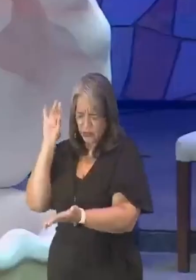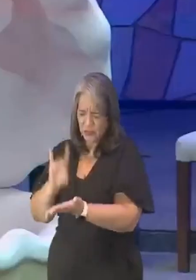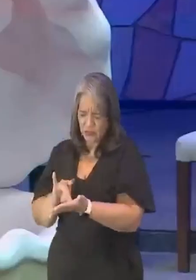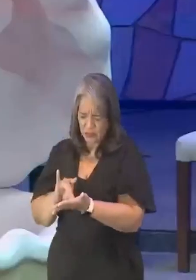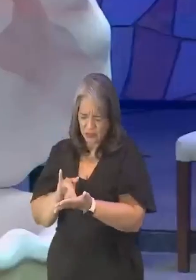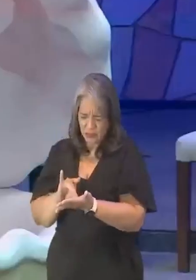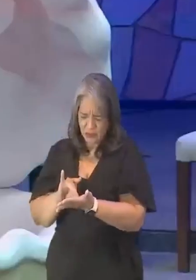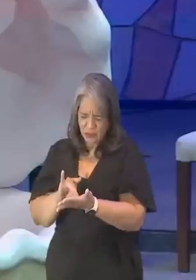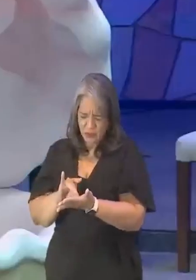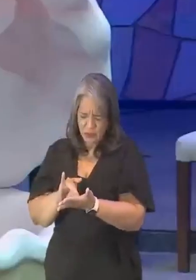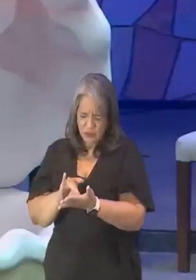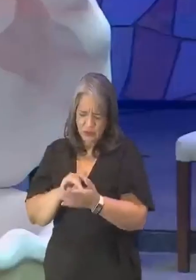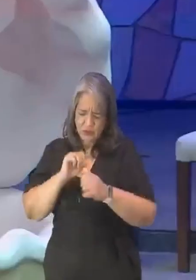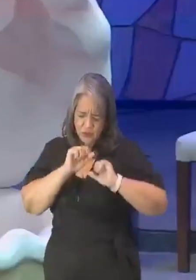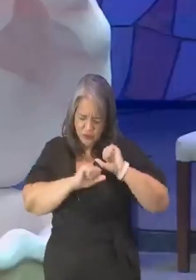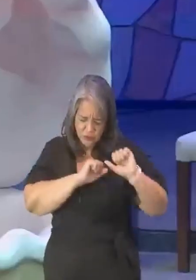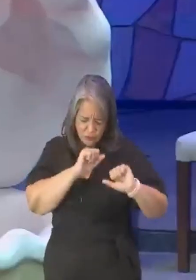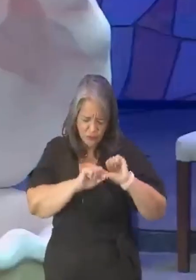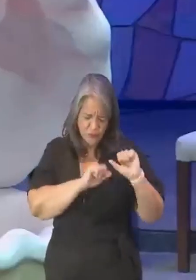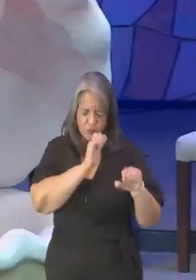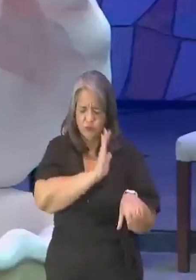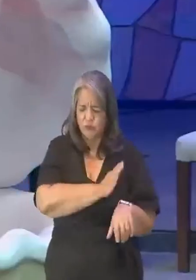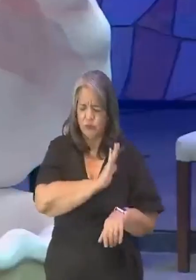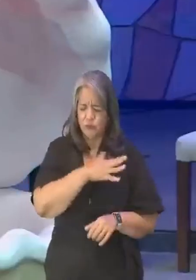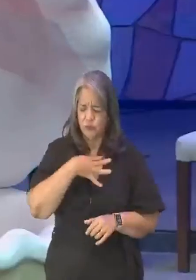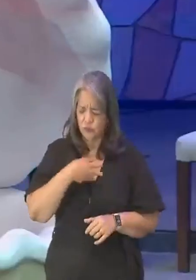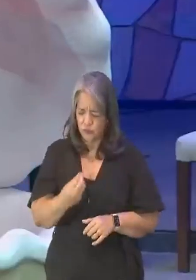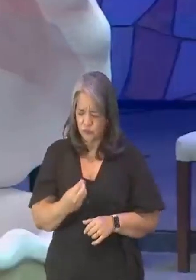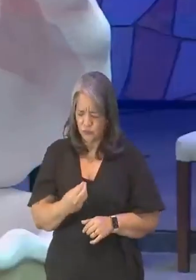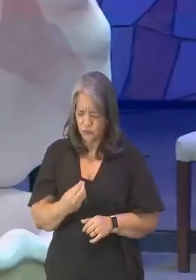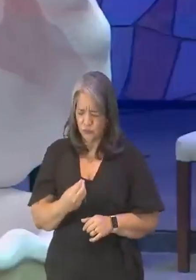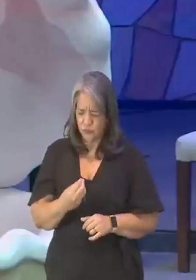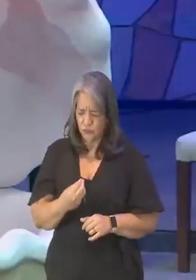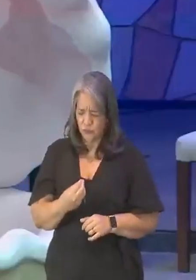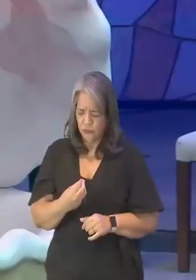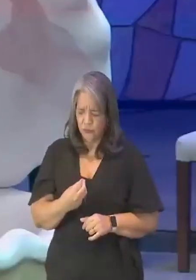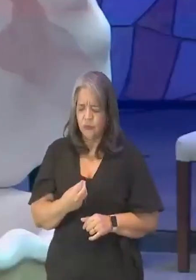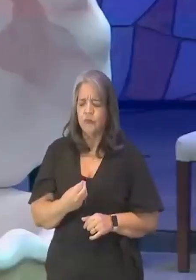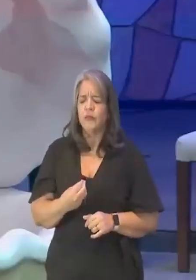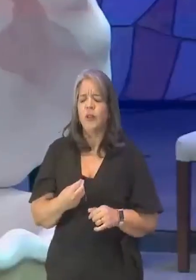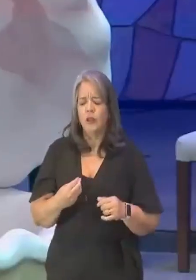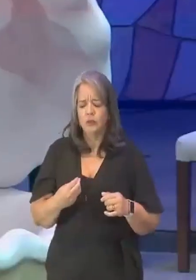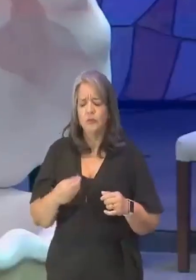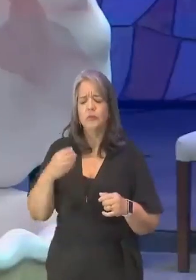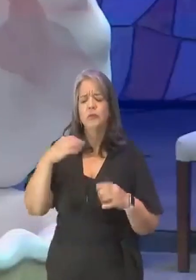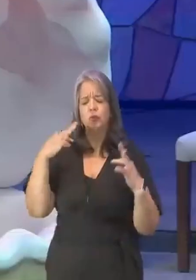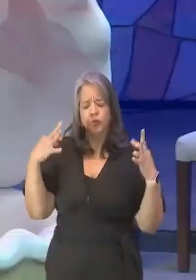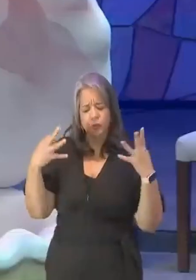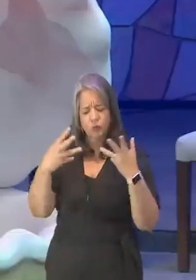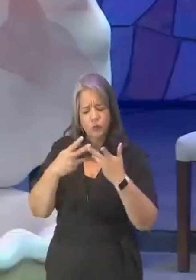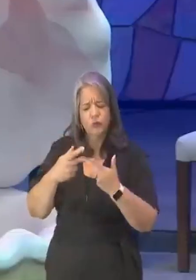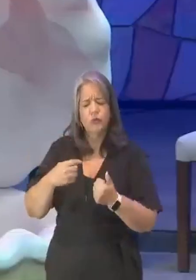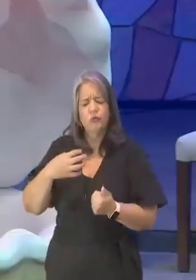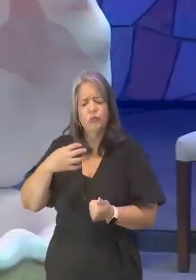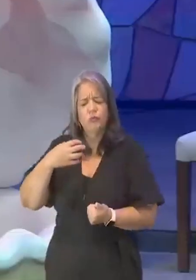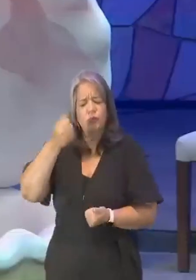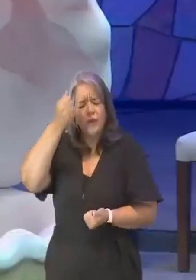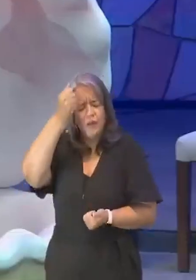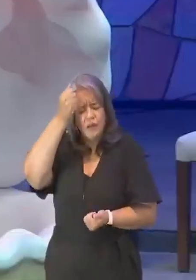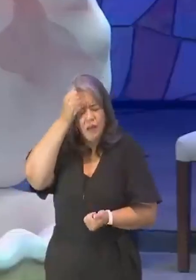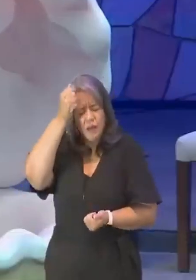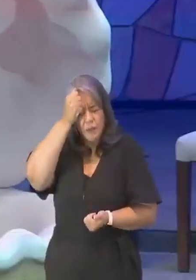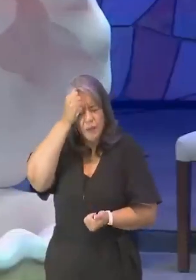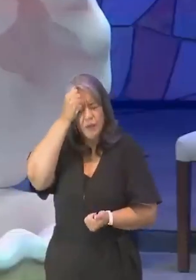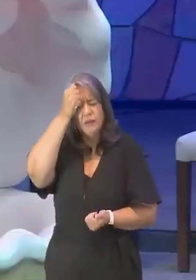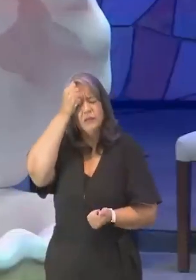Age, Senhor Deus, no coração dos filhos, para que exista arrependimento, para que exista